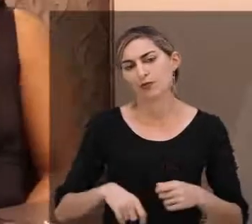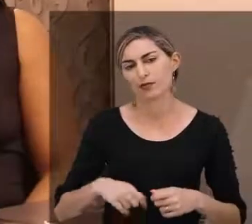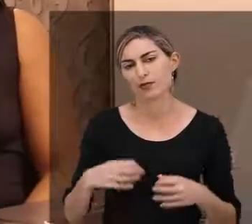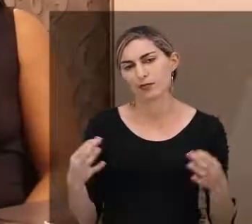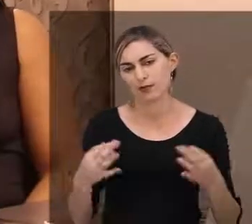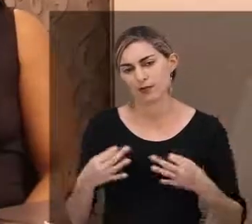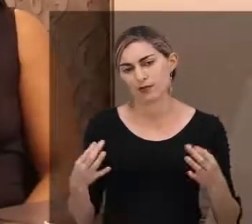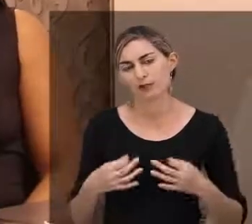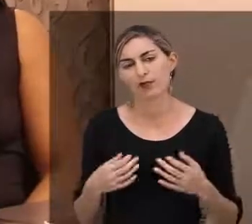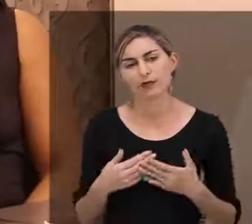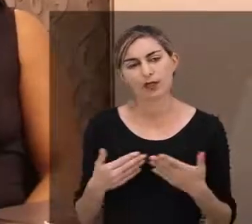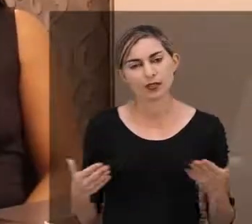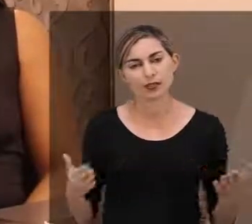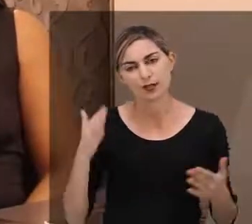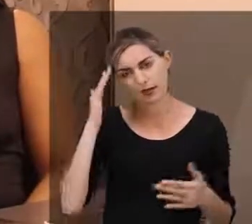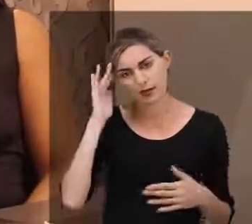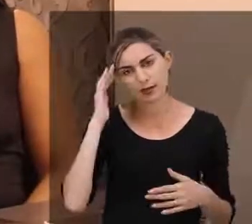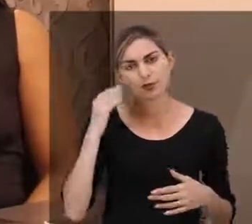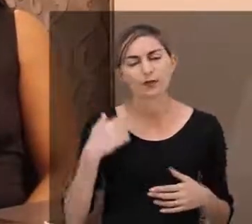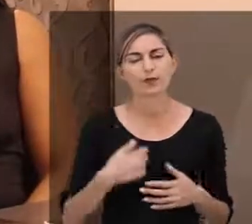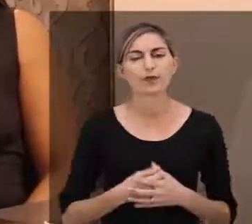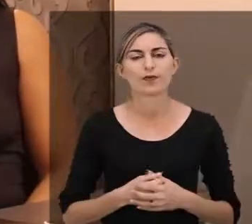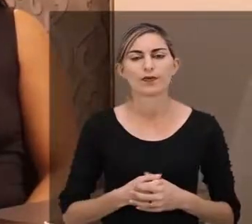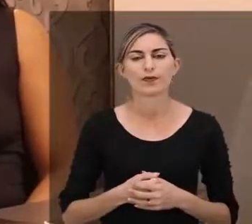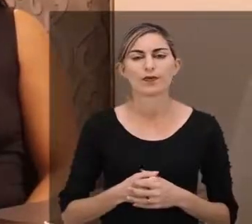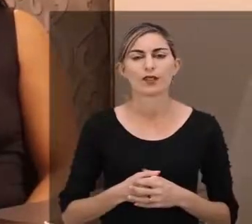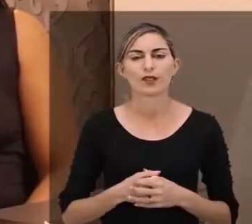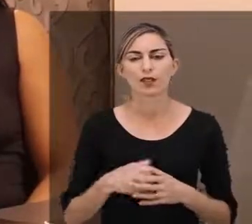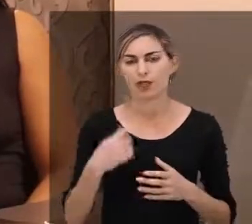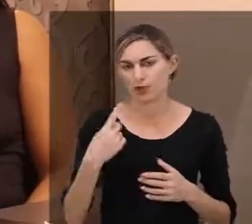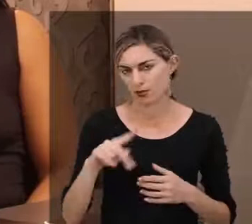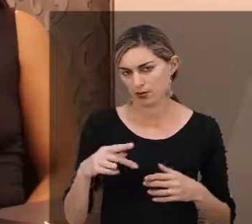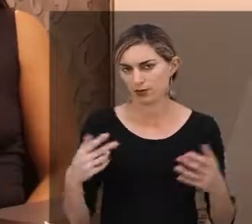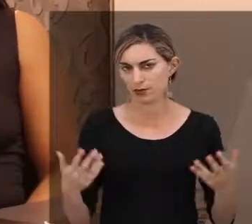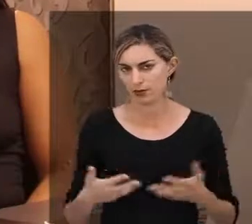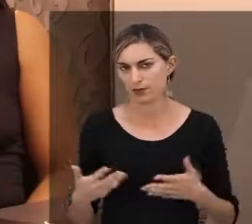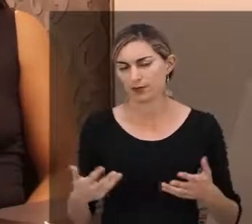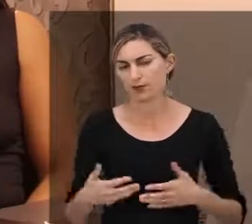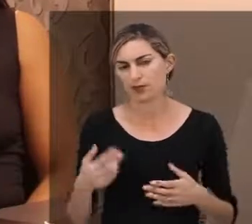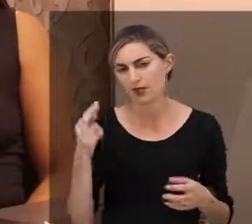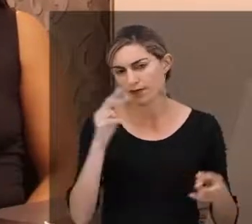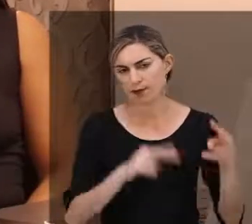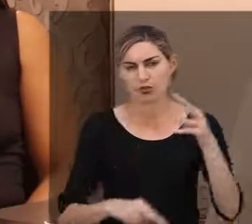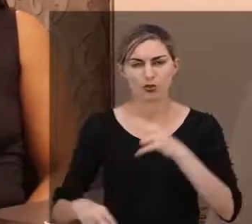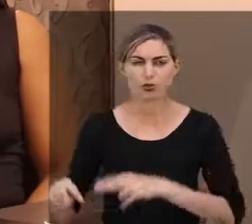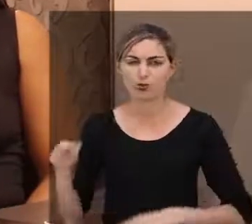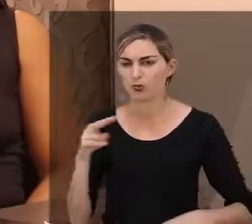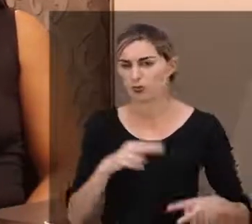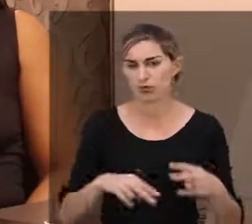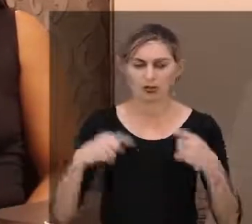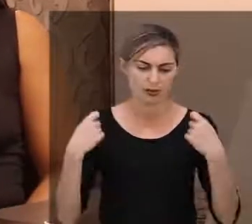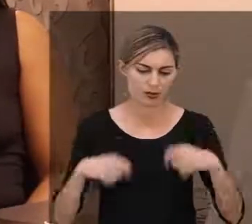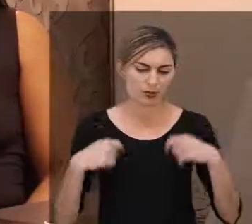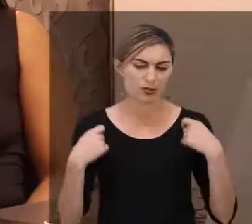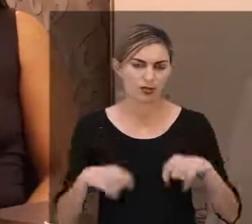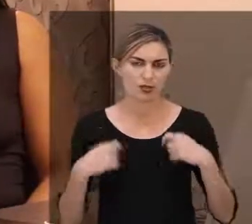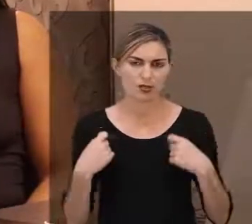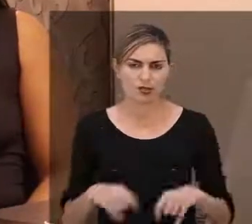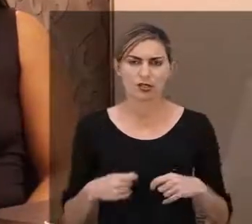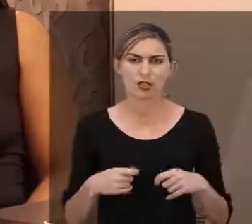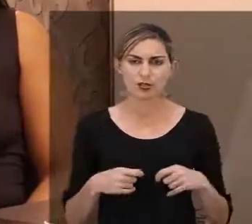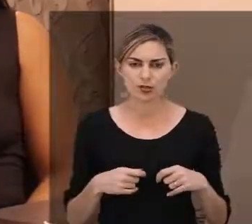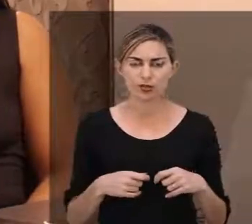Perfeito. Então, Sara, nesse momento a gente visualiza a necessidade de